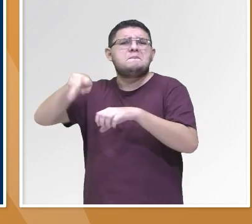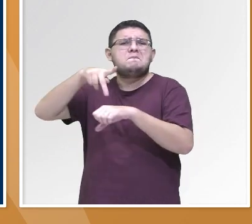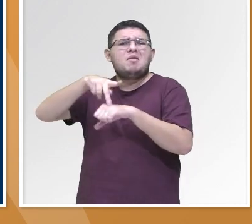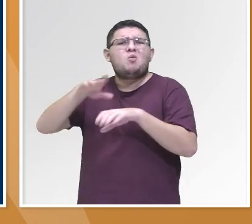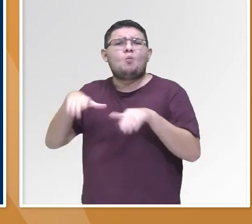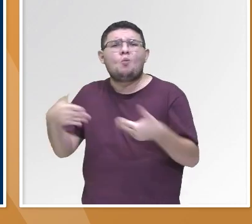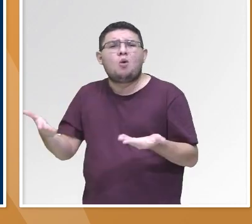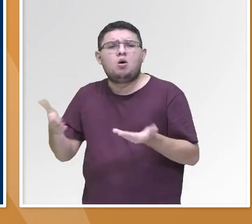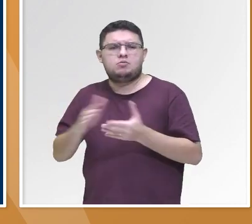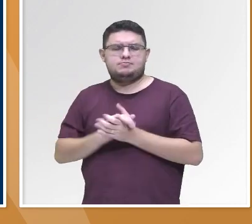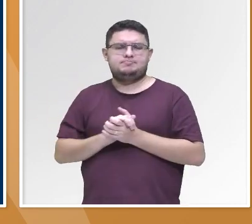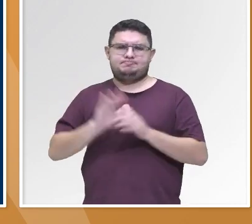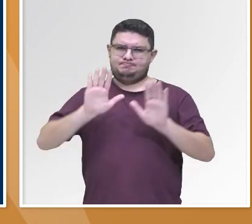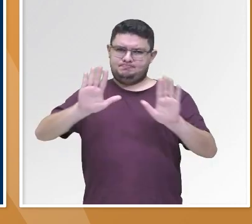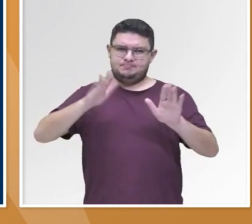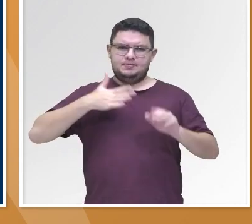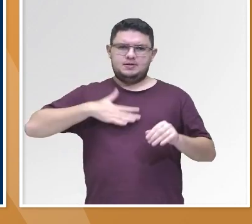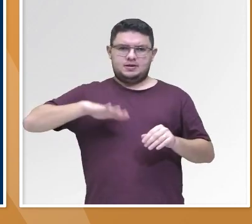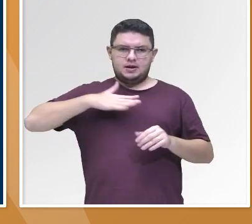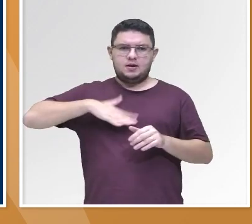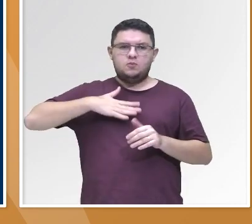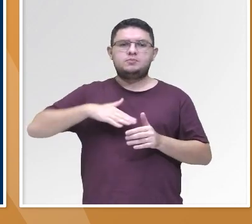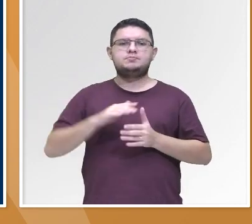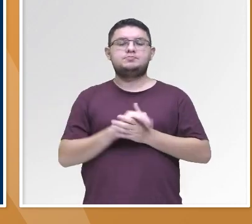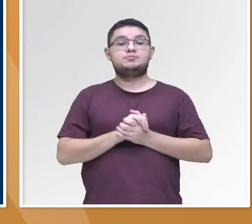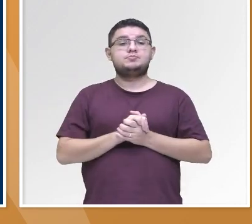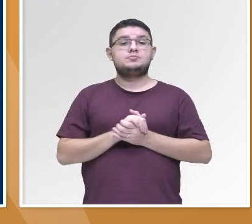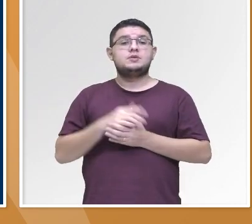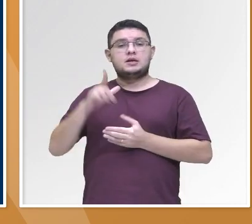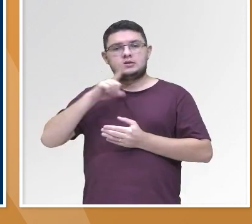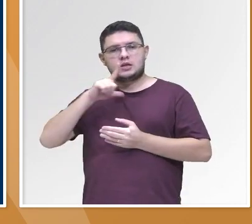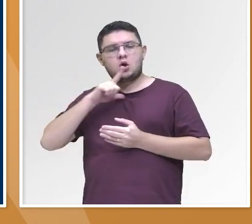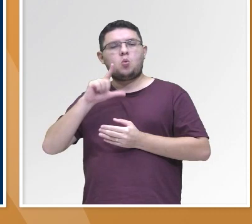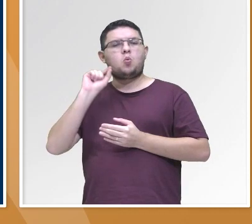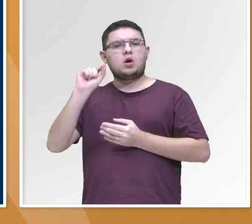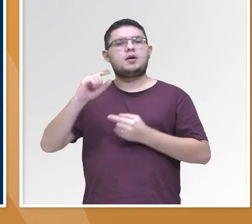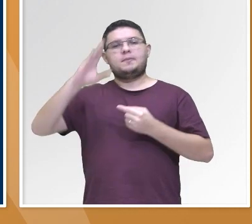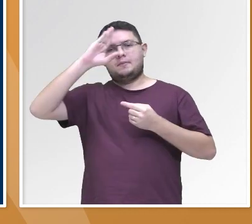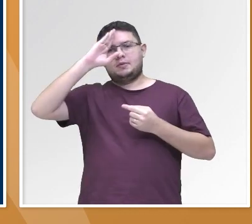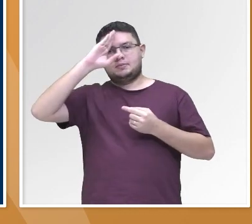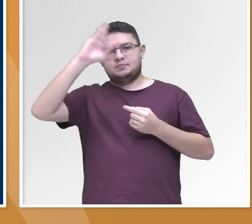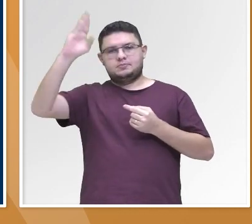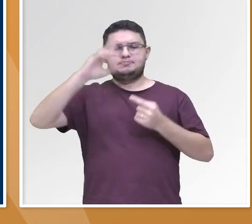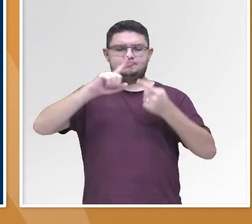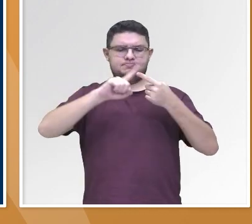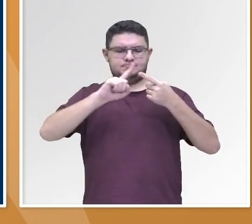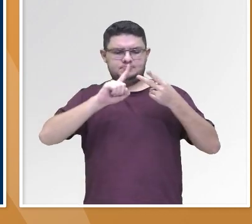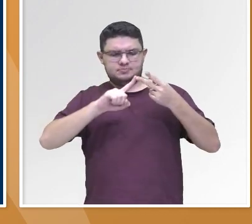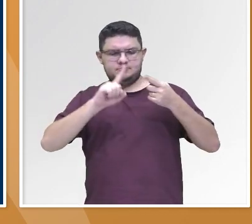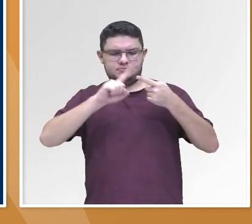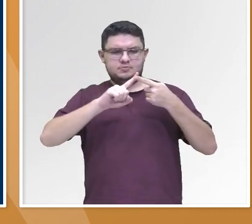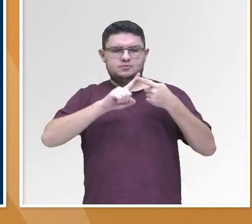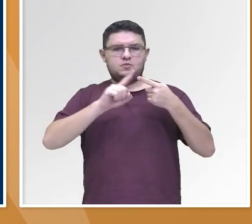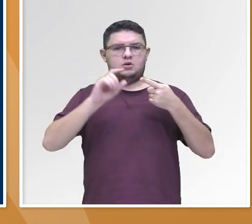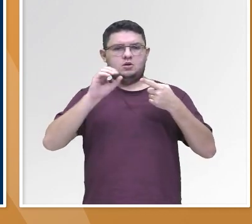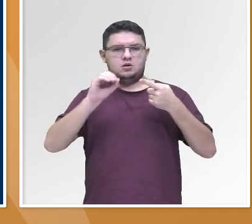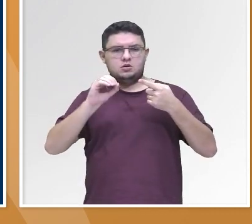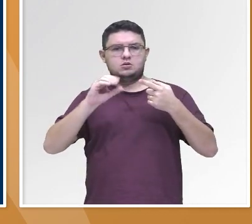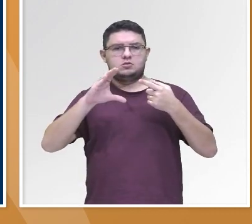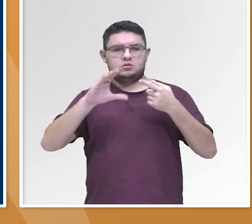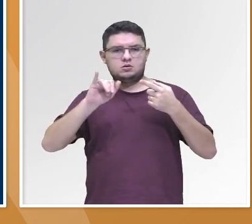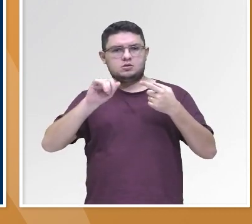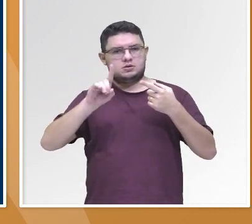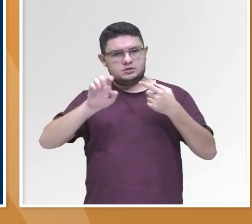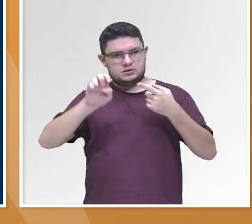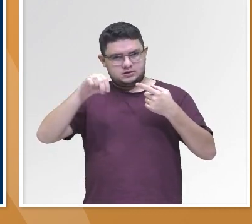passo. Quando nós falamos dessas costas ocidental e oriental e falamos de Cabo Verde, Cabo da Boa Esperança e Moçambique, eu